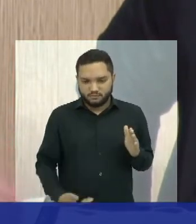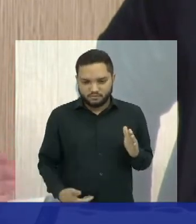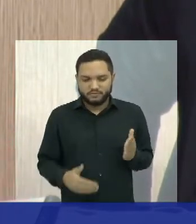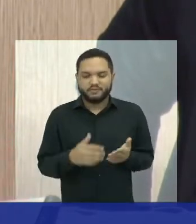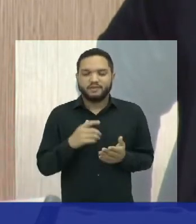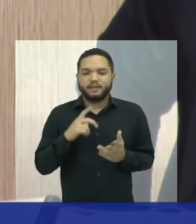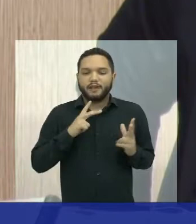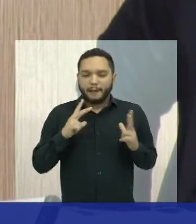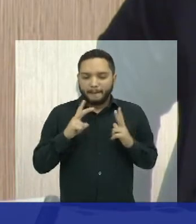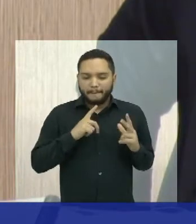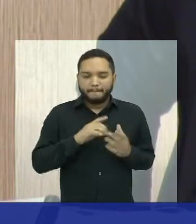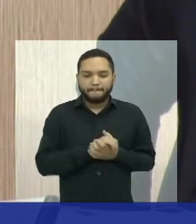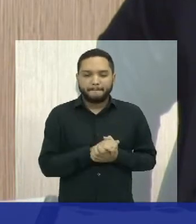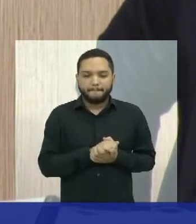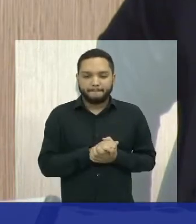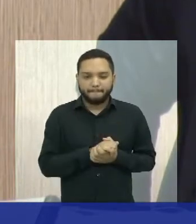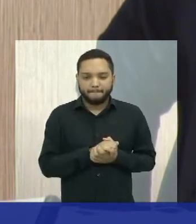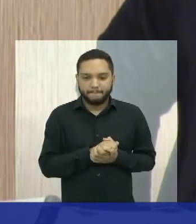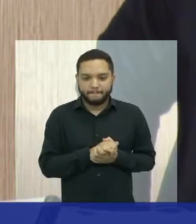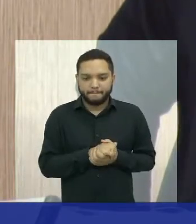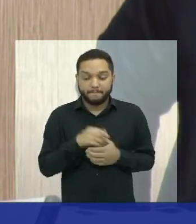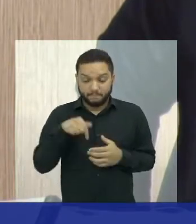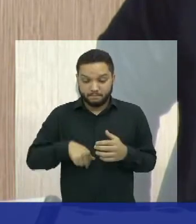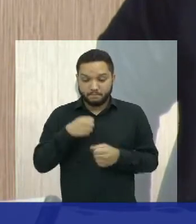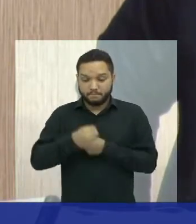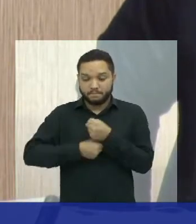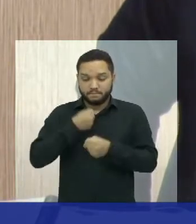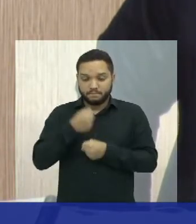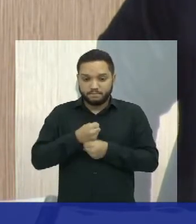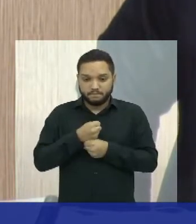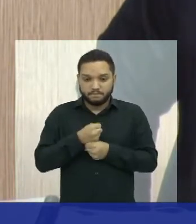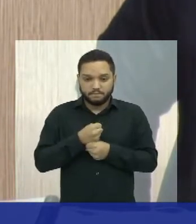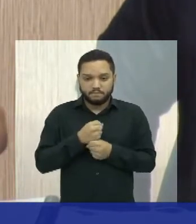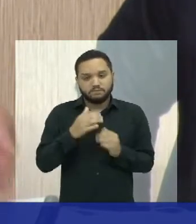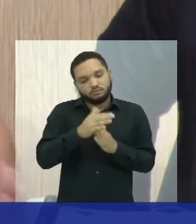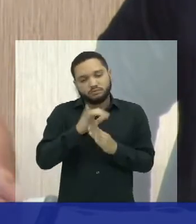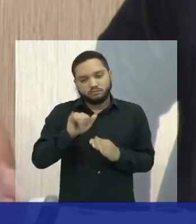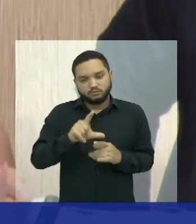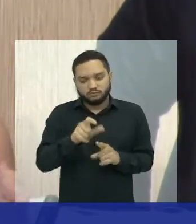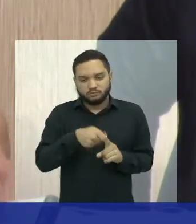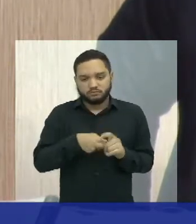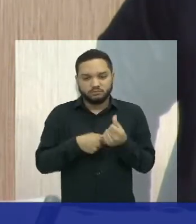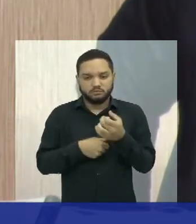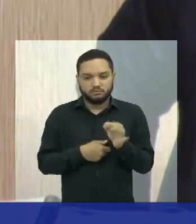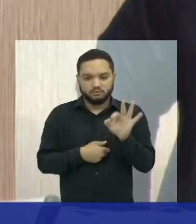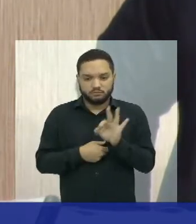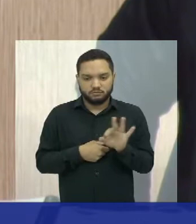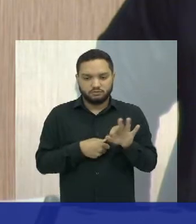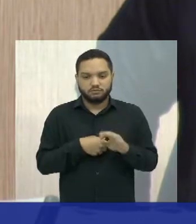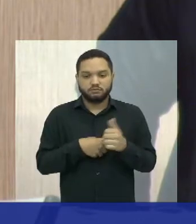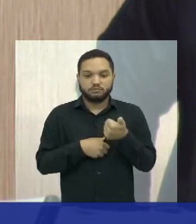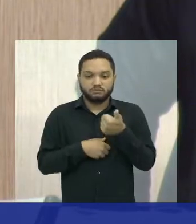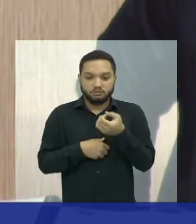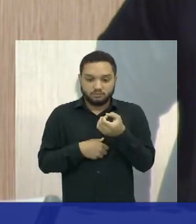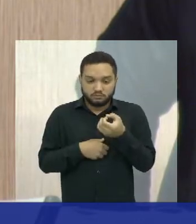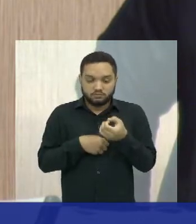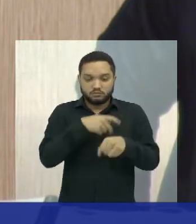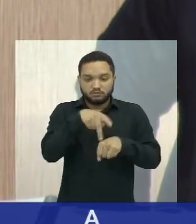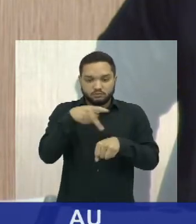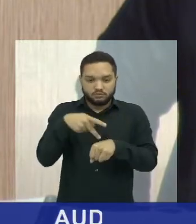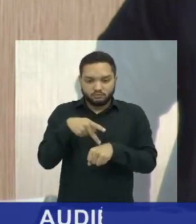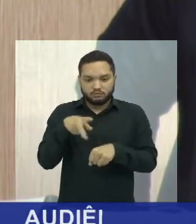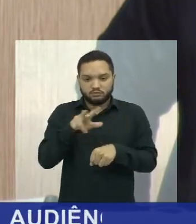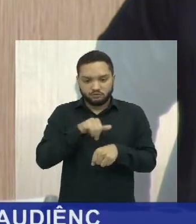60, um primeiro lote, esse ano, até o meio do ano, 60% 60 praças em